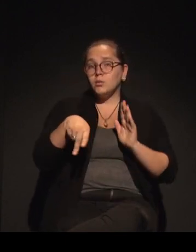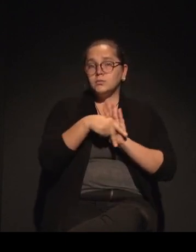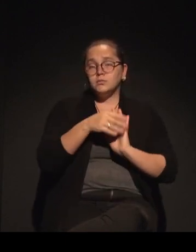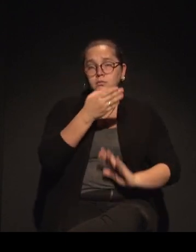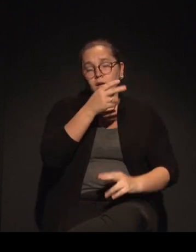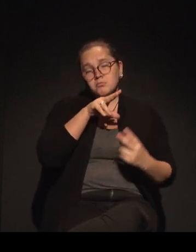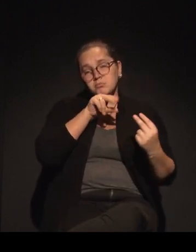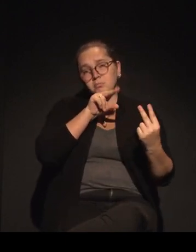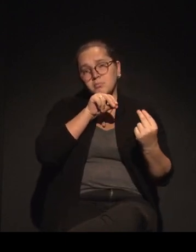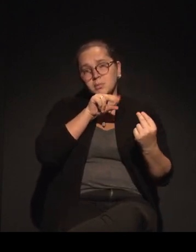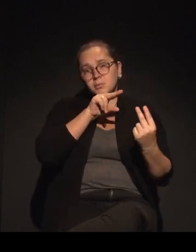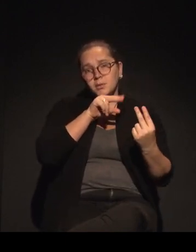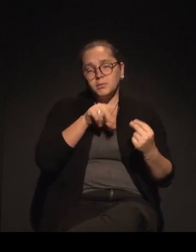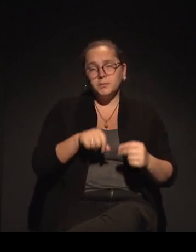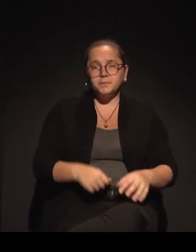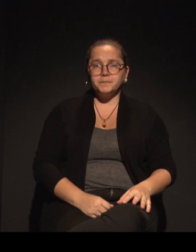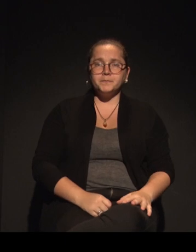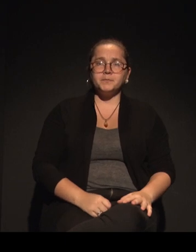i